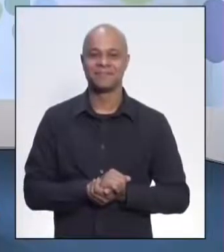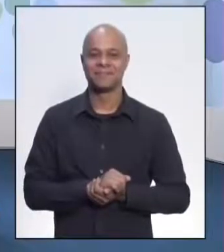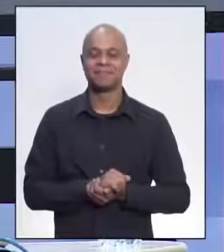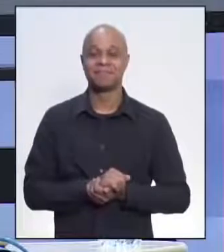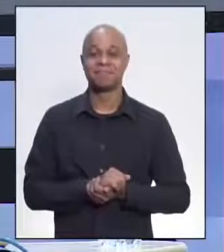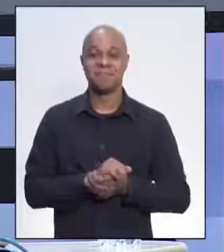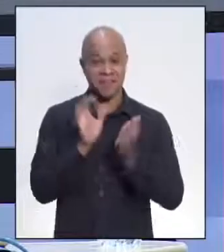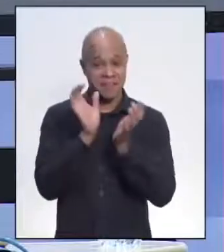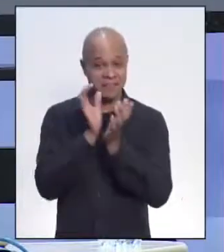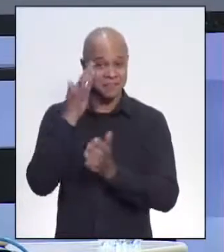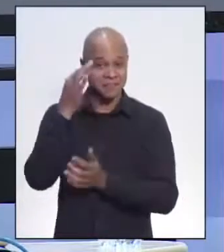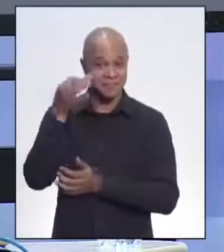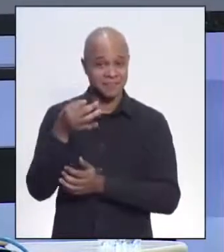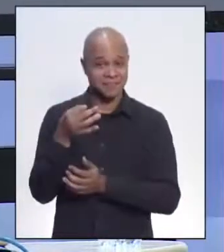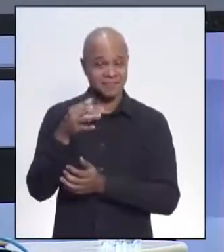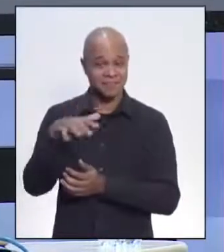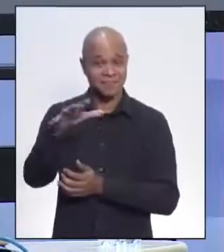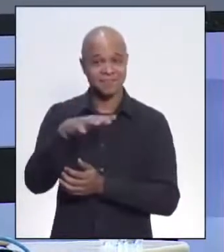Turma, e aí, prestaram atenção?